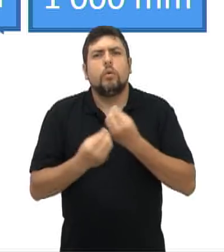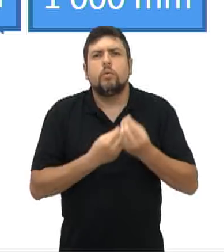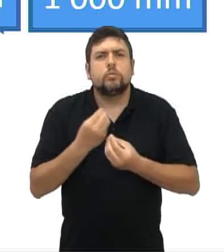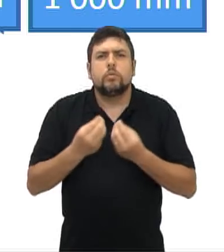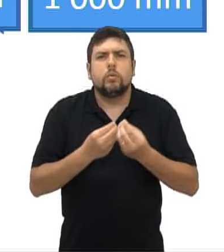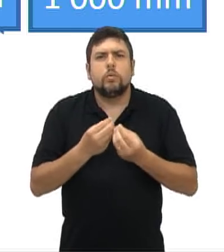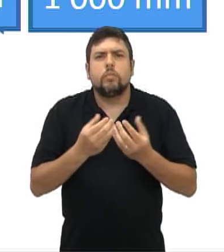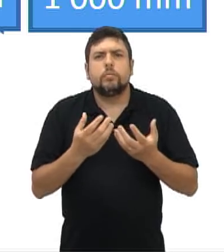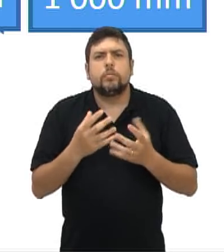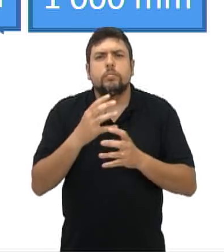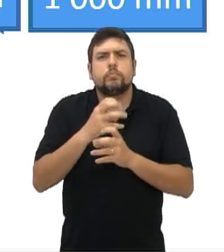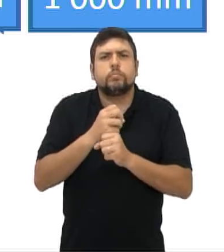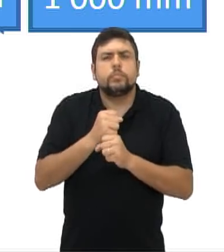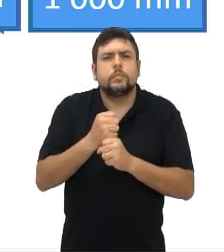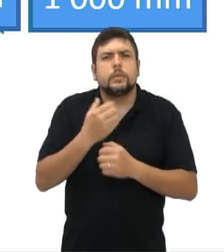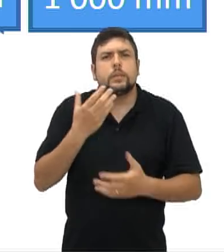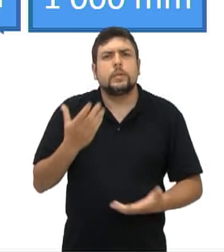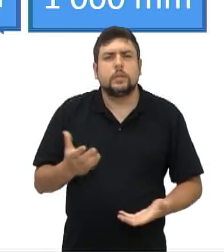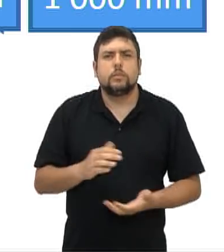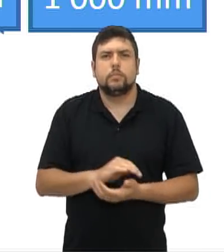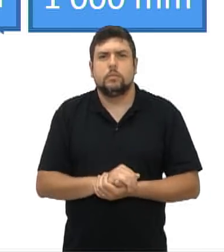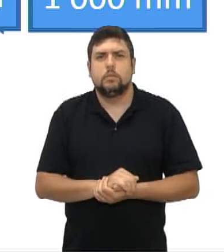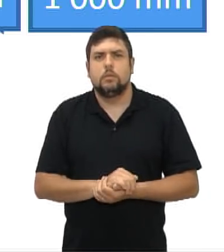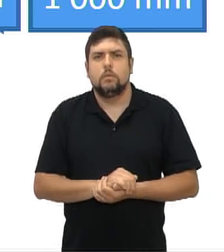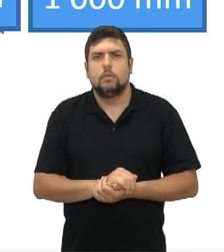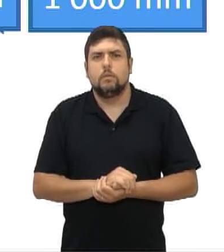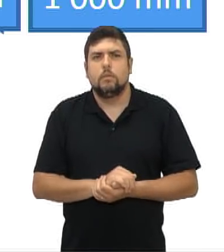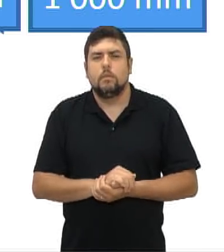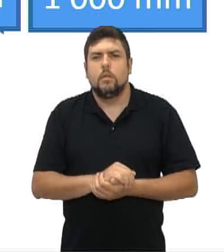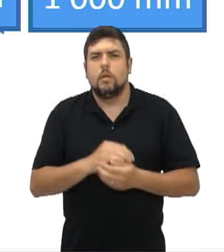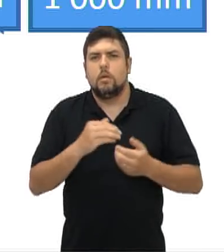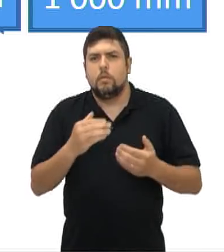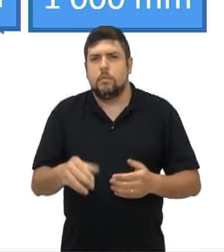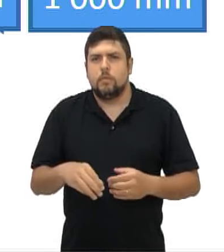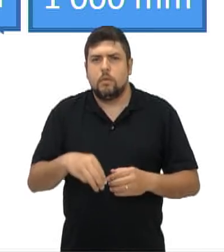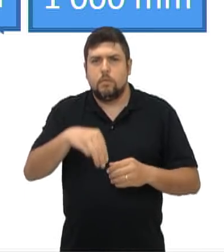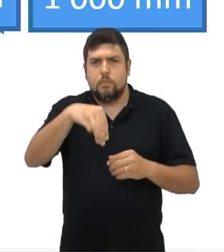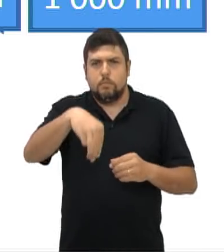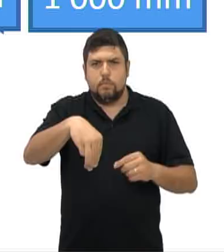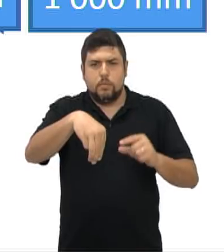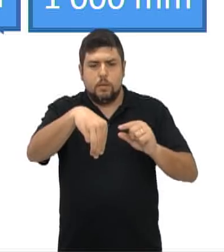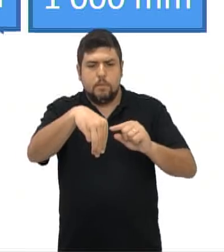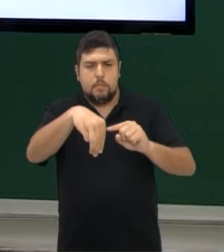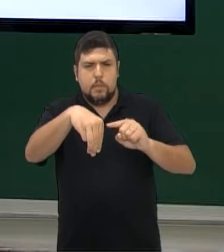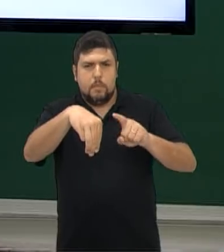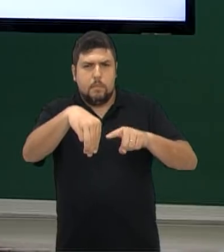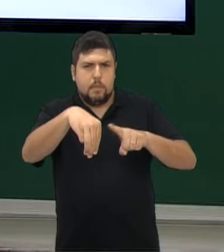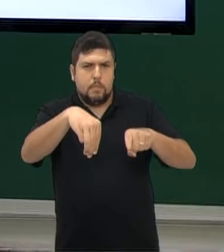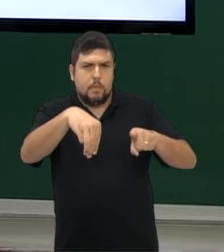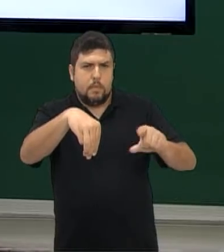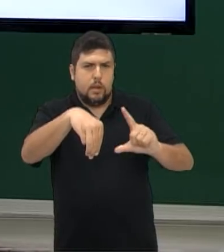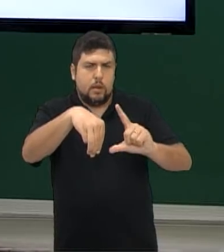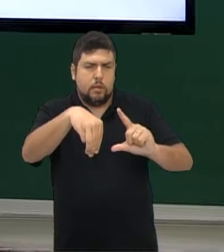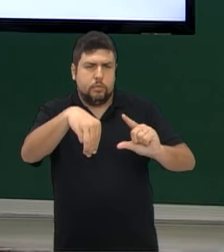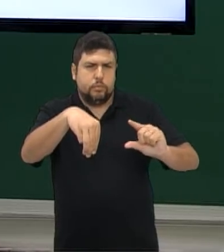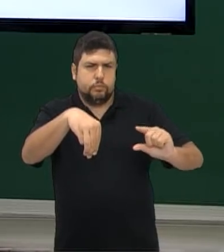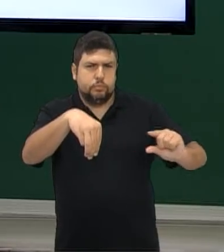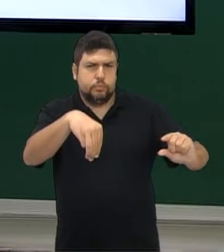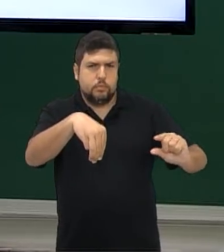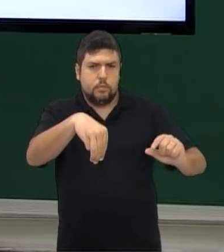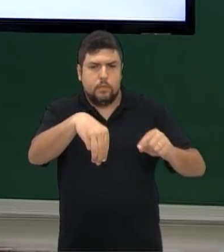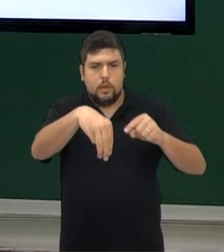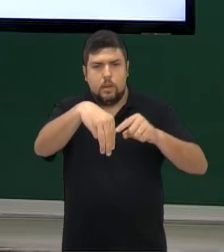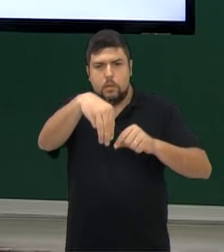conclusões? Vamos lá? Quando eu falo em submúltiplos do metro, eu tenho que pensar que eu tenho 1 metro e